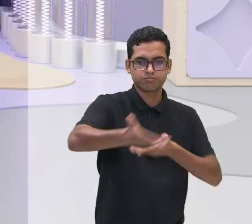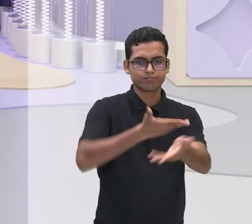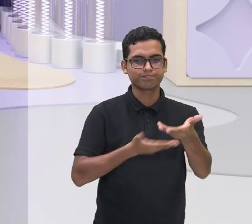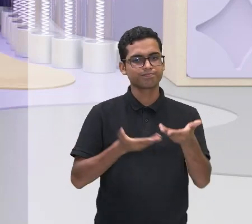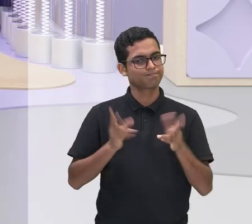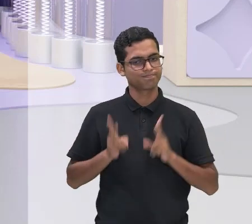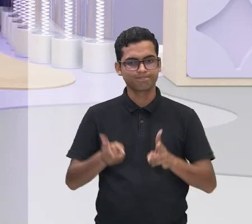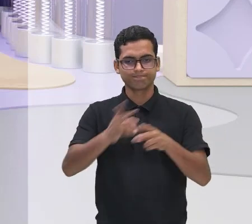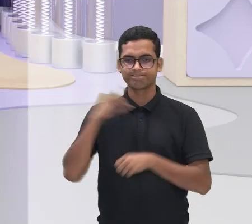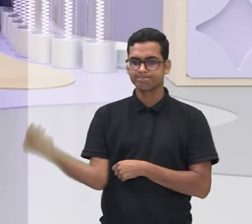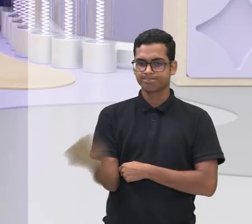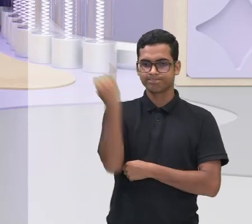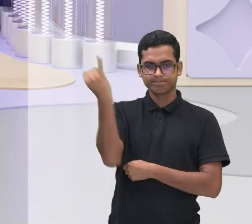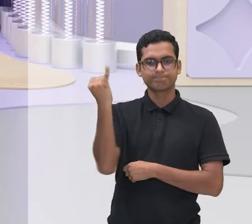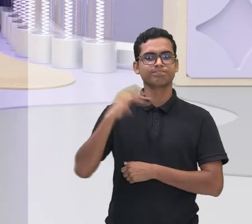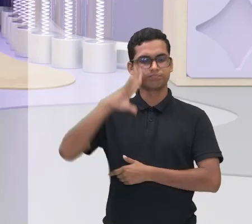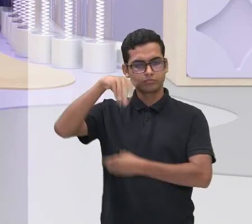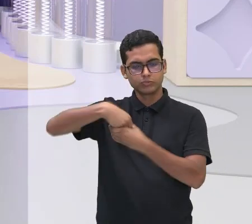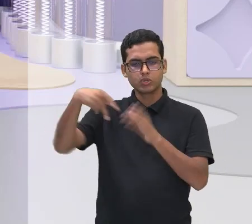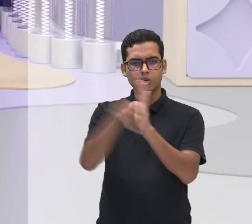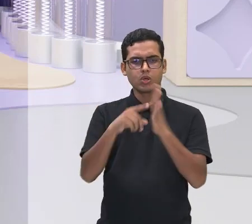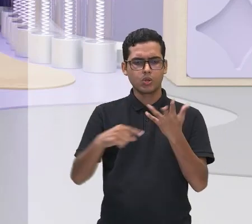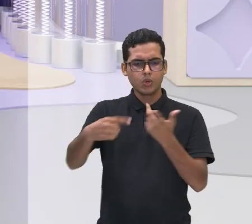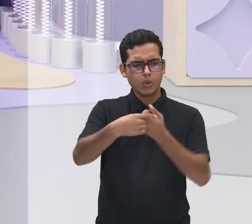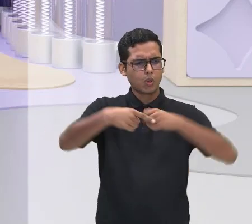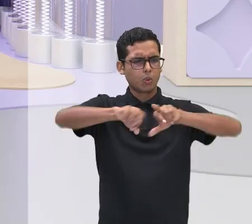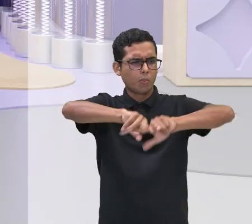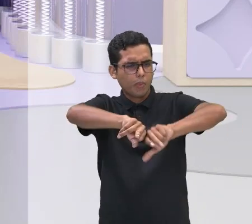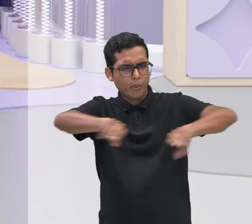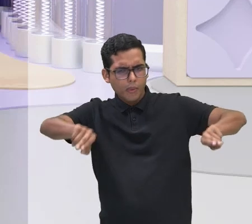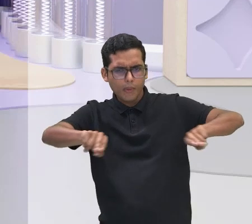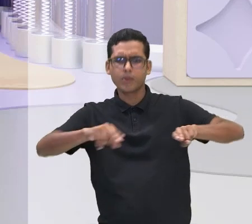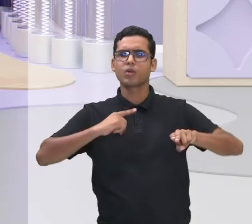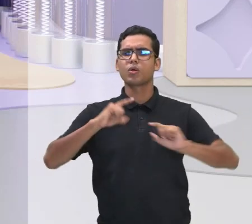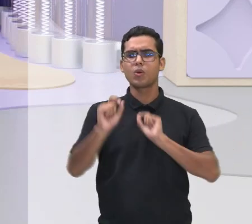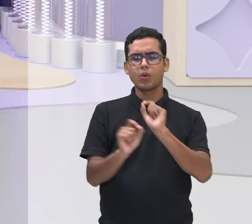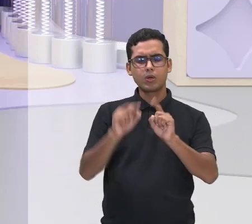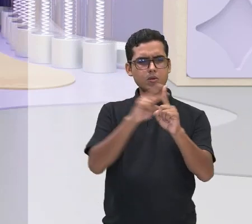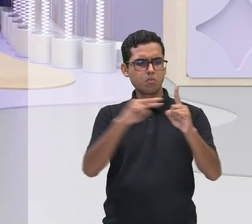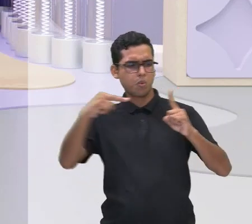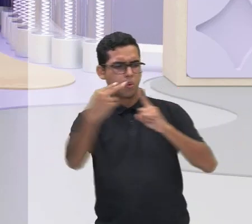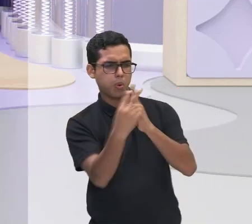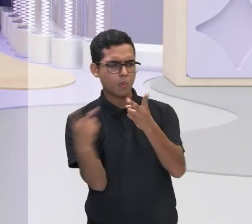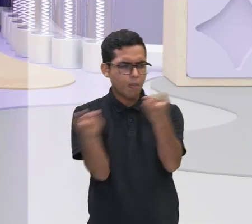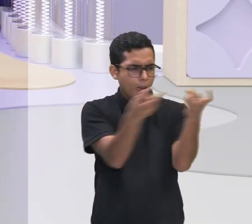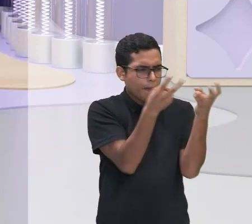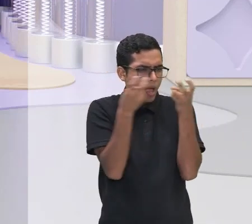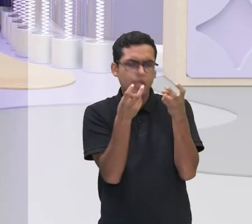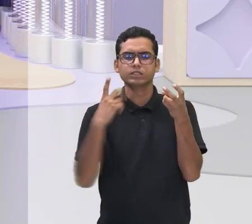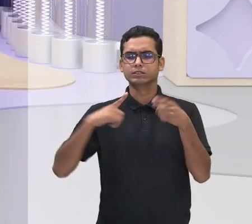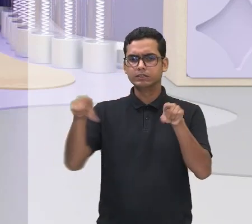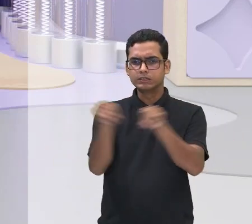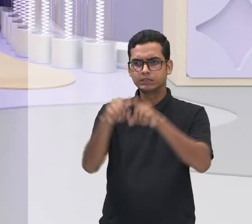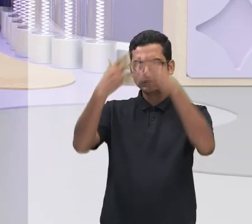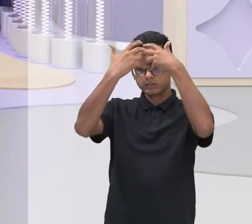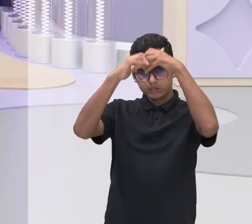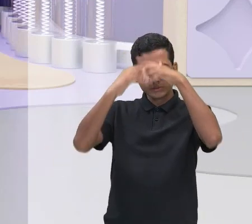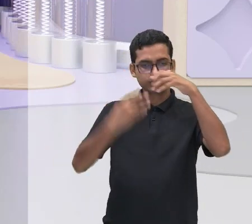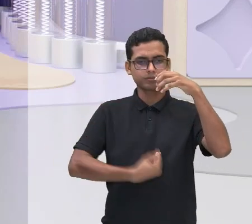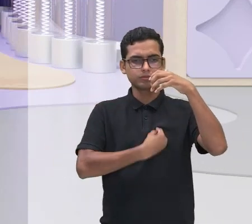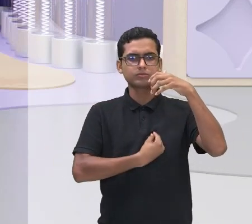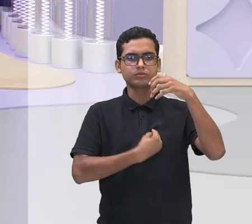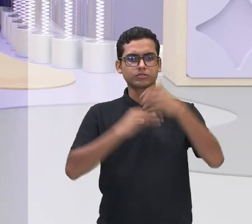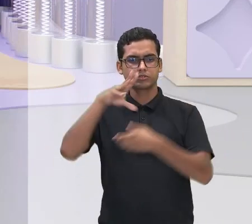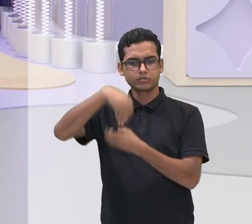Isso é importantíssimo diante dessa variedade enorme aí de concepções, de filosofias de vida, de sistemas